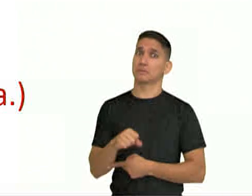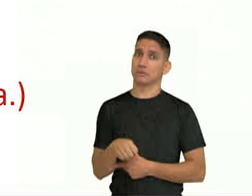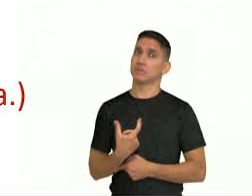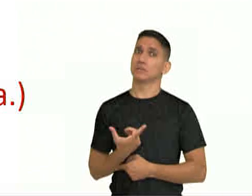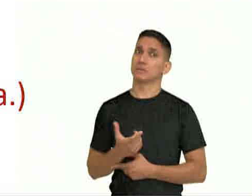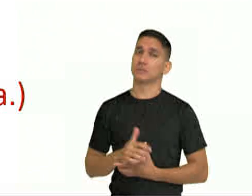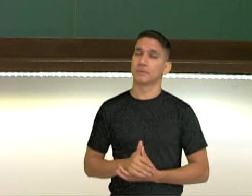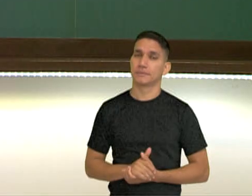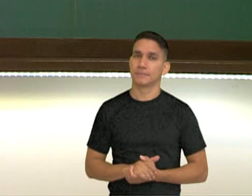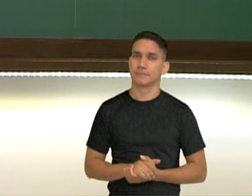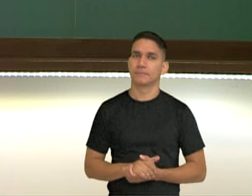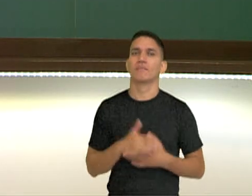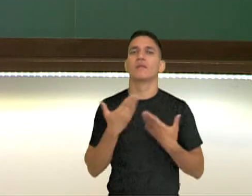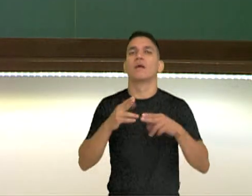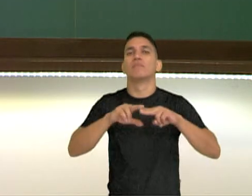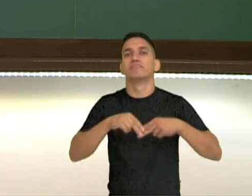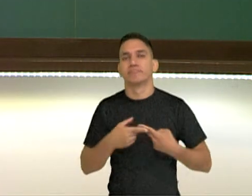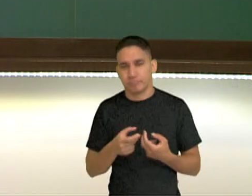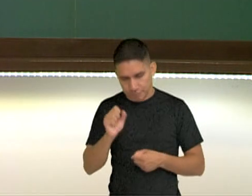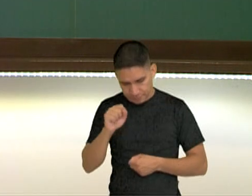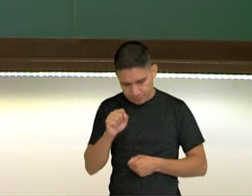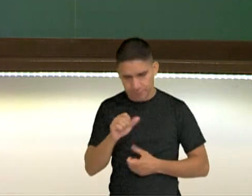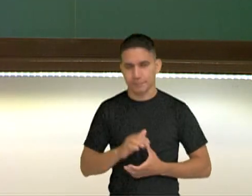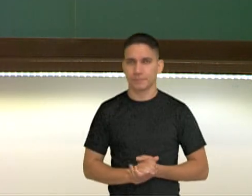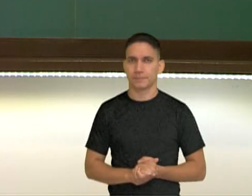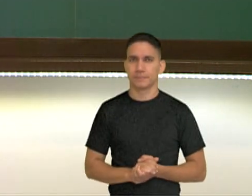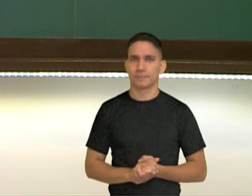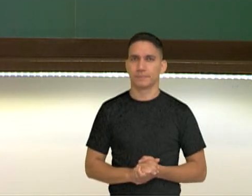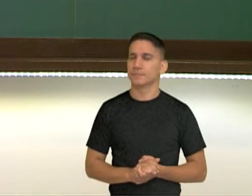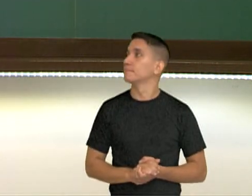propaganda. Isso.